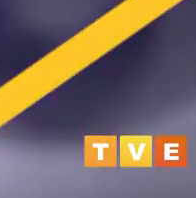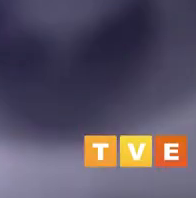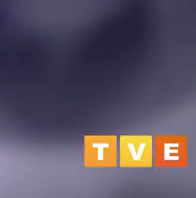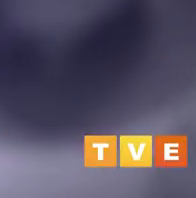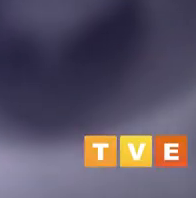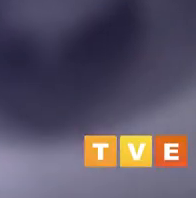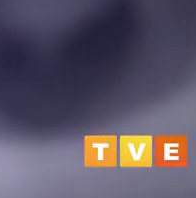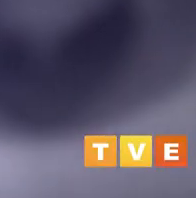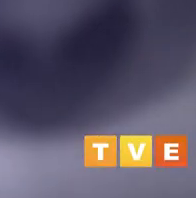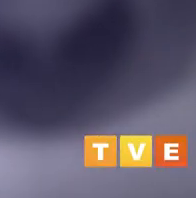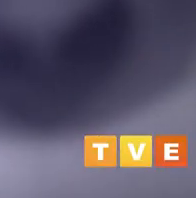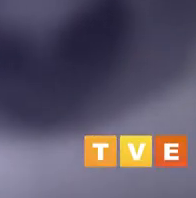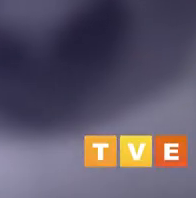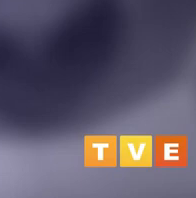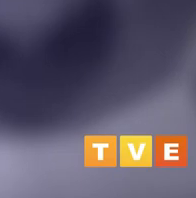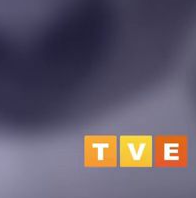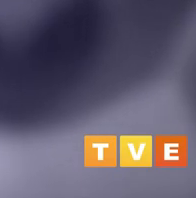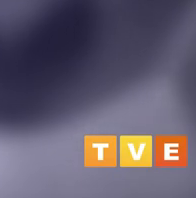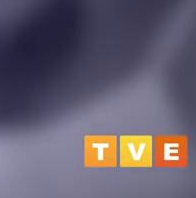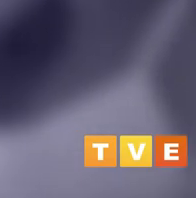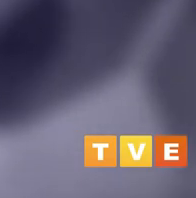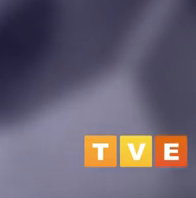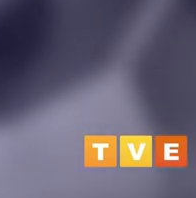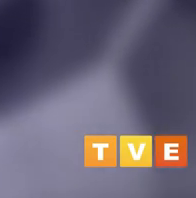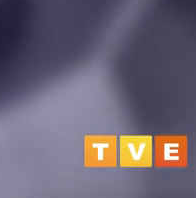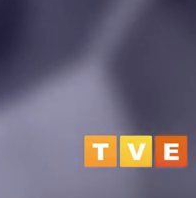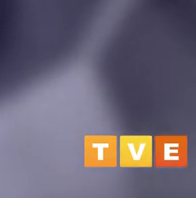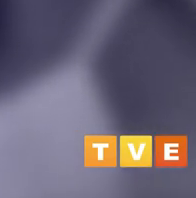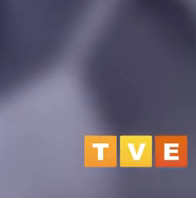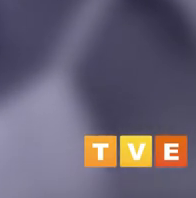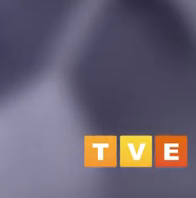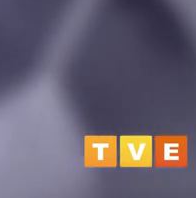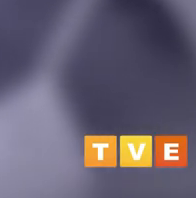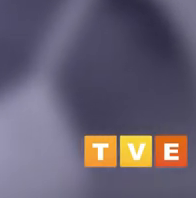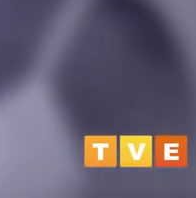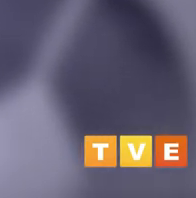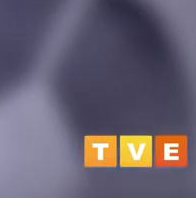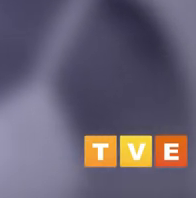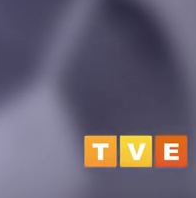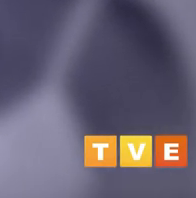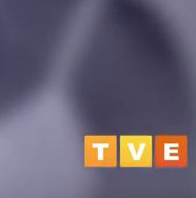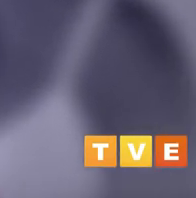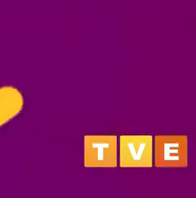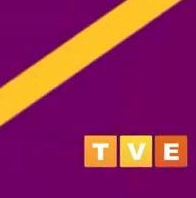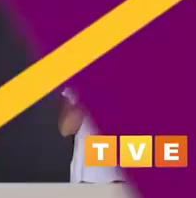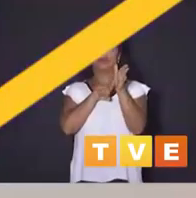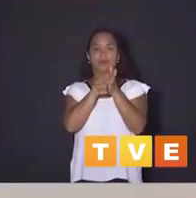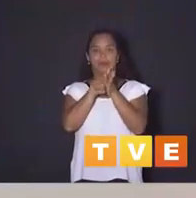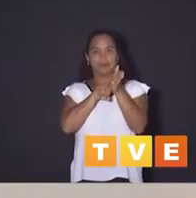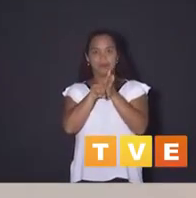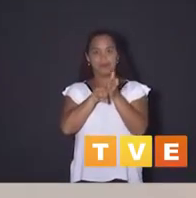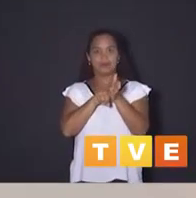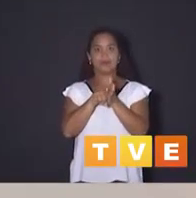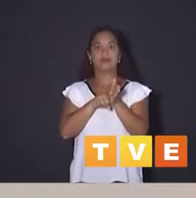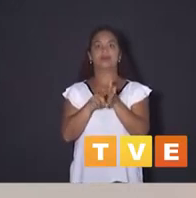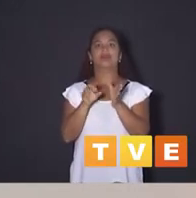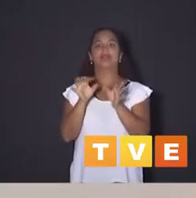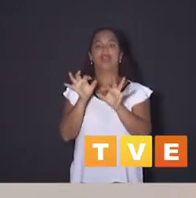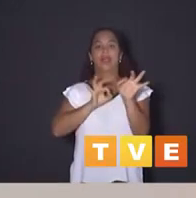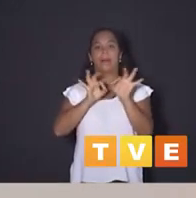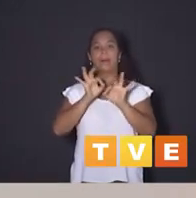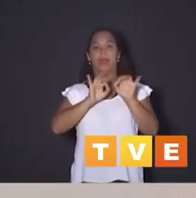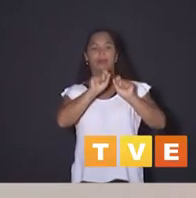moda e ativismo político para falar sobre o tema convidamos a artista e pesquisadora que elabora produtos em